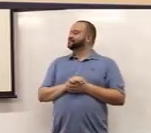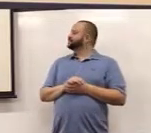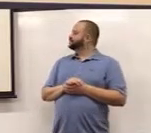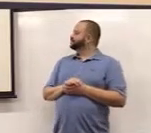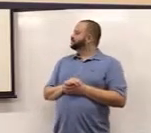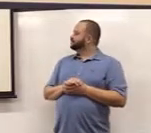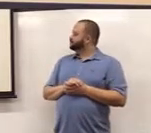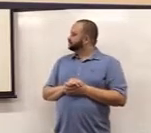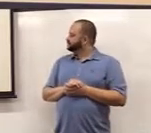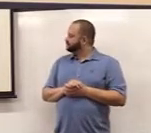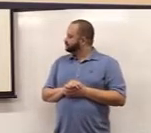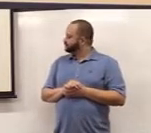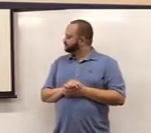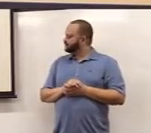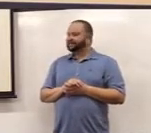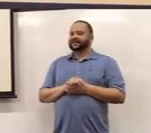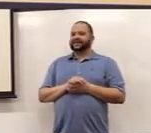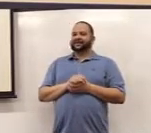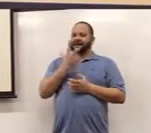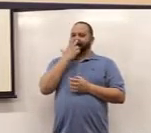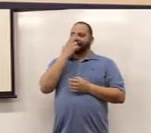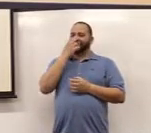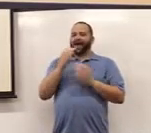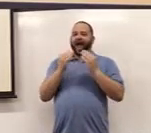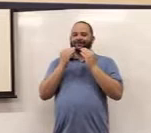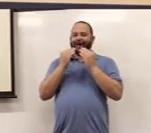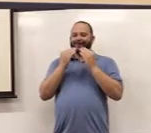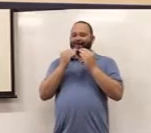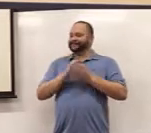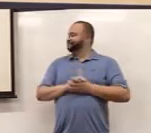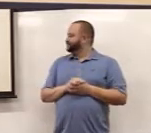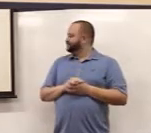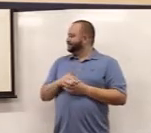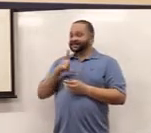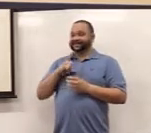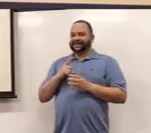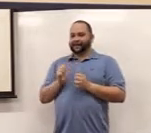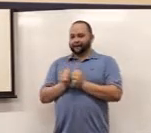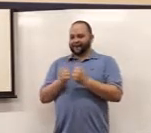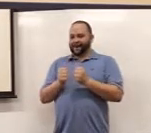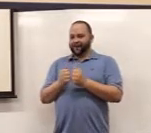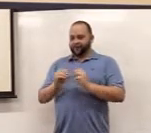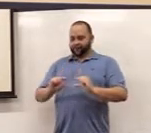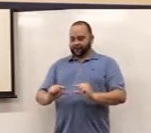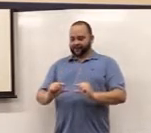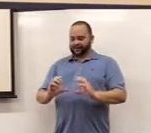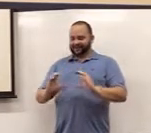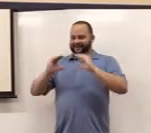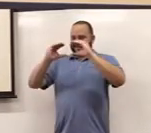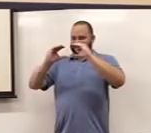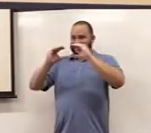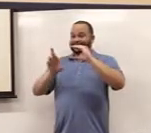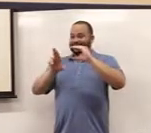É mais ou menos como são músicos. A gente tem pão embaixo e pão em cima. Os